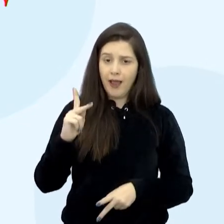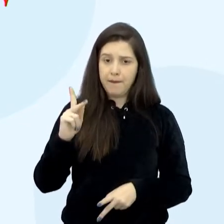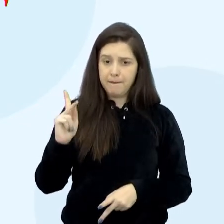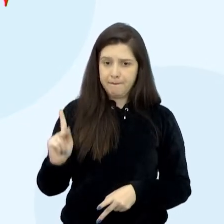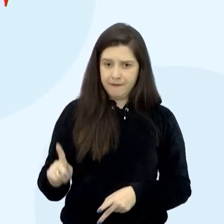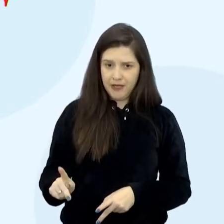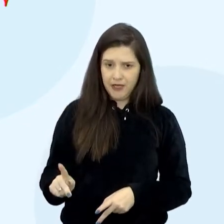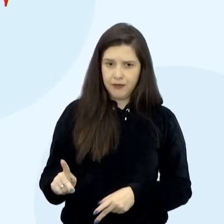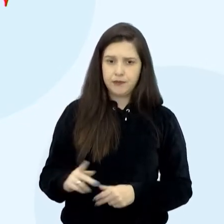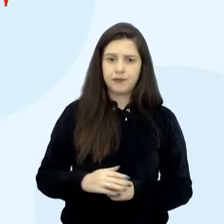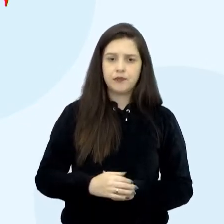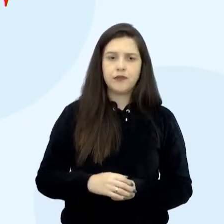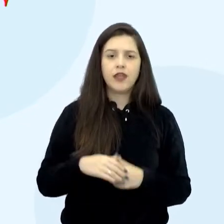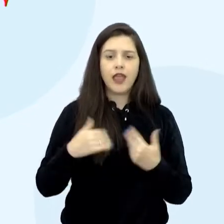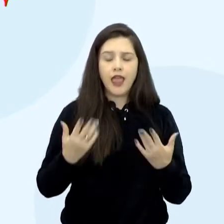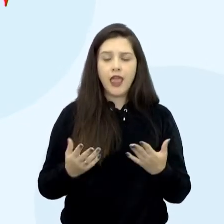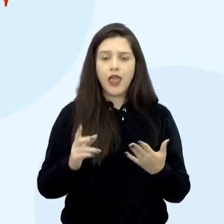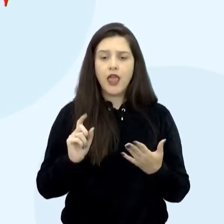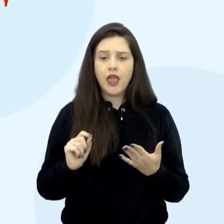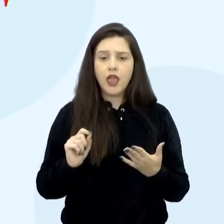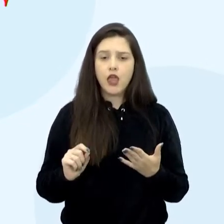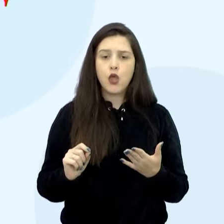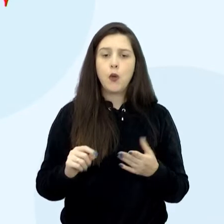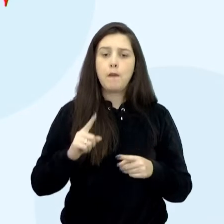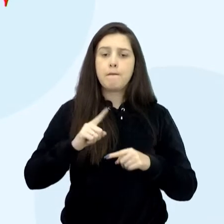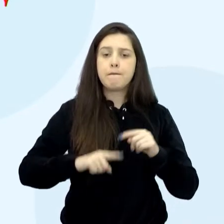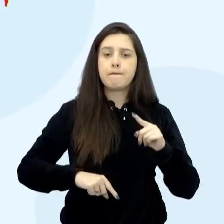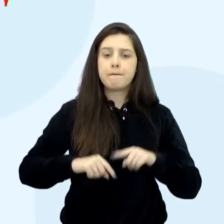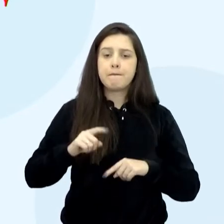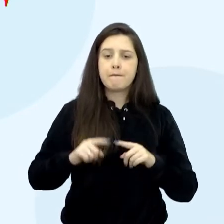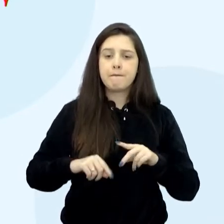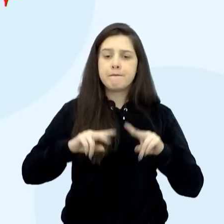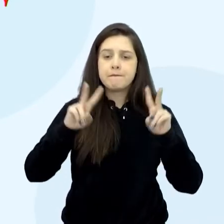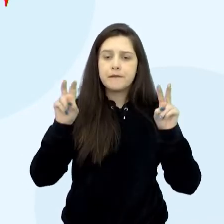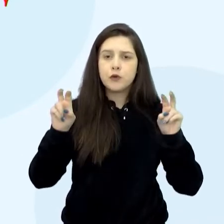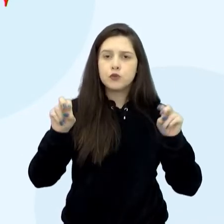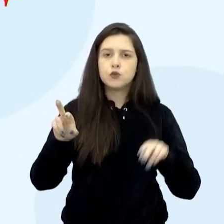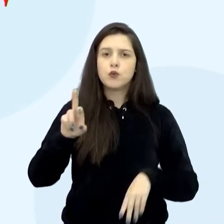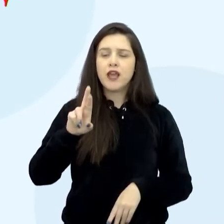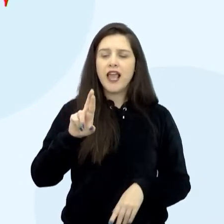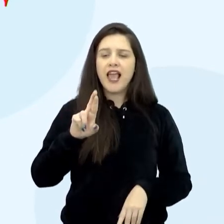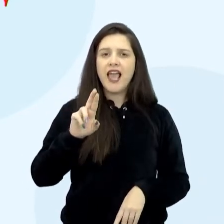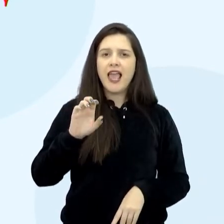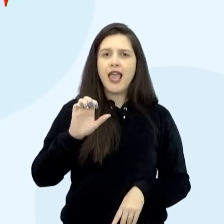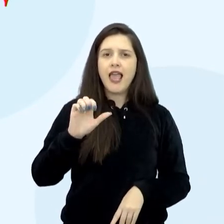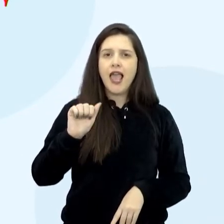né, será produto sobre os reagentes. Então, será